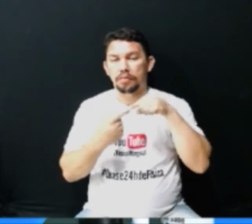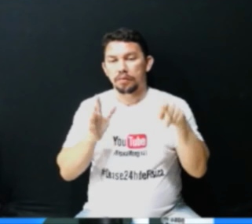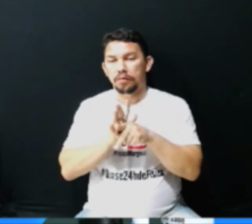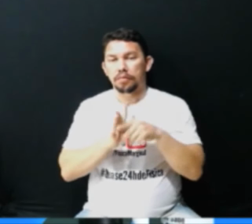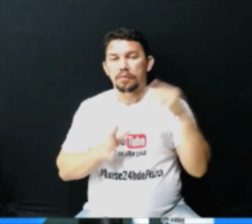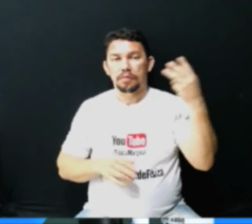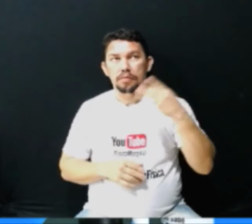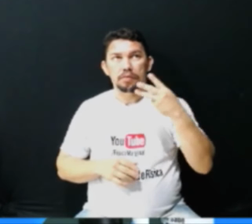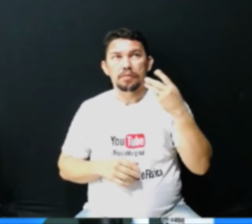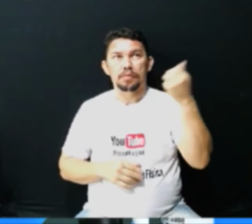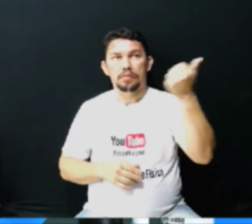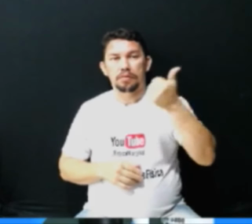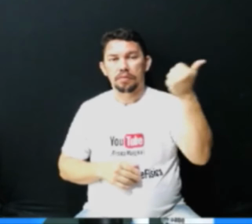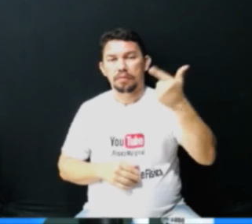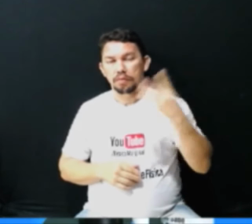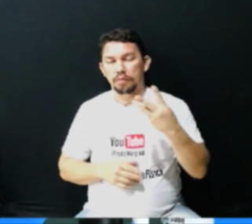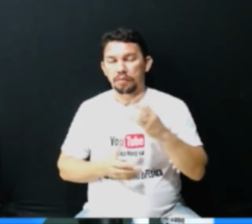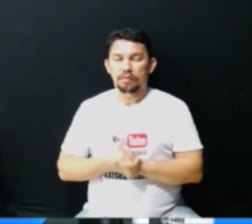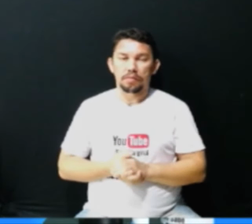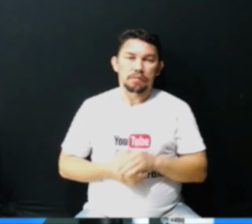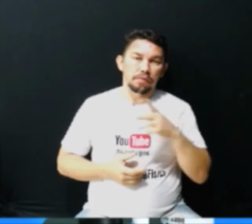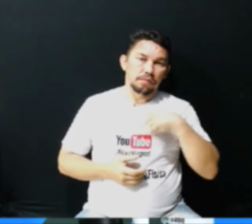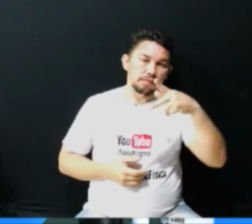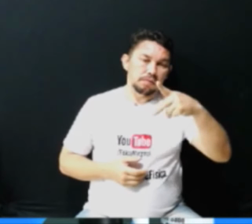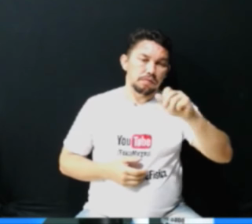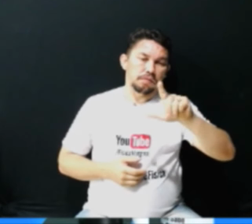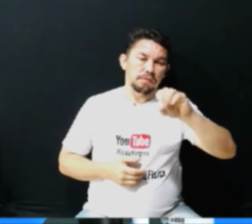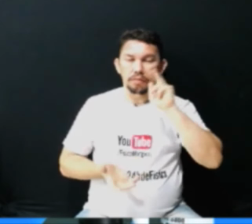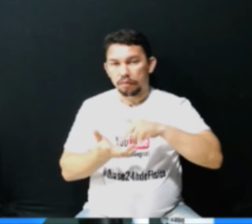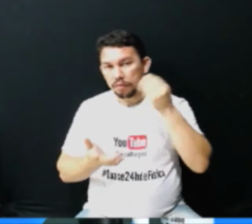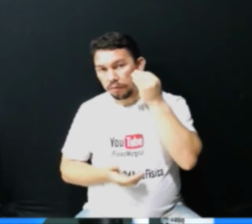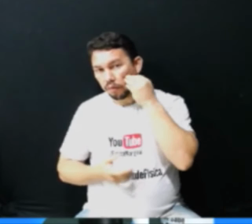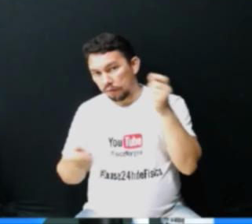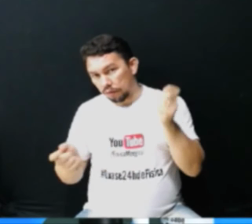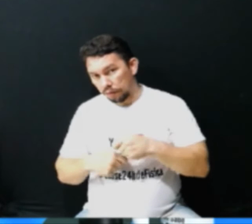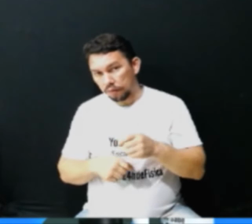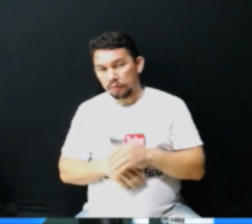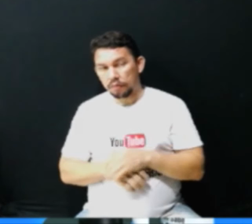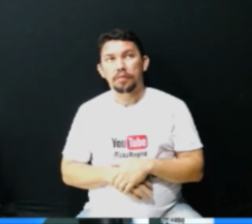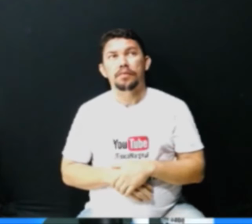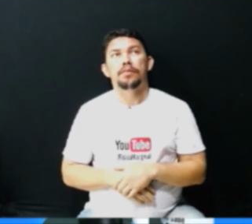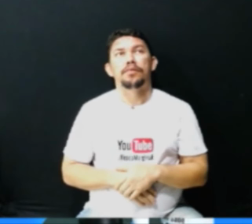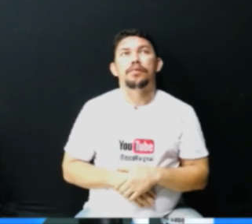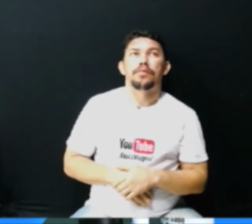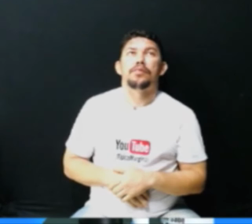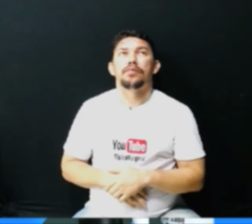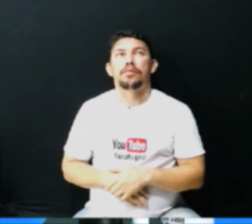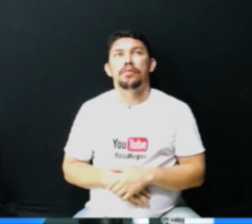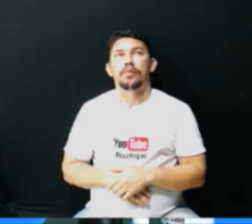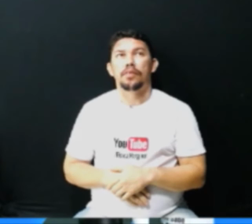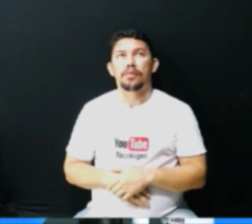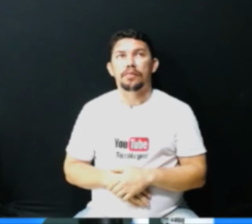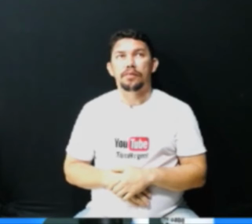dizer, Paulo, eu quero testar se isso é verdadeiro. Dá para testar? Dá. Você abre o circuito aqui e